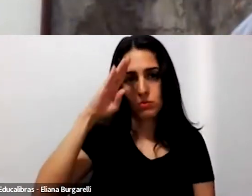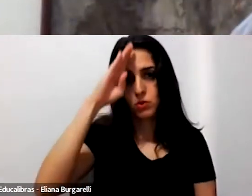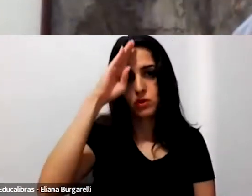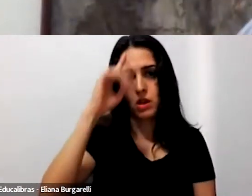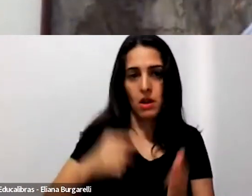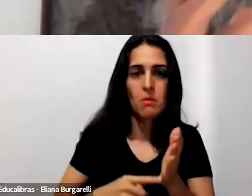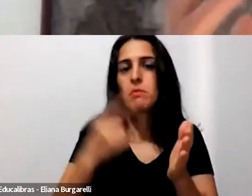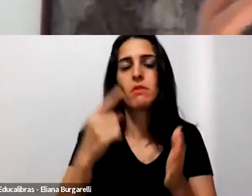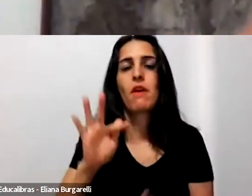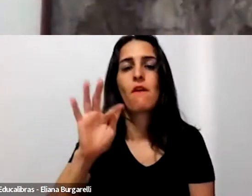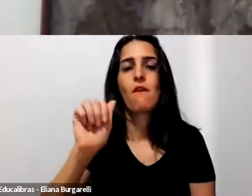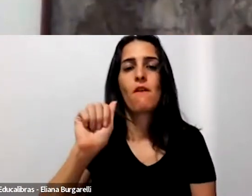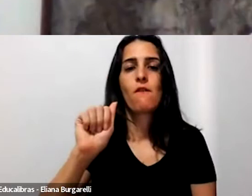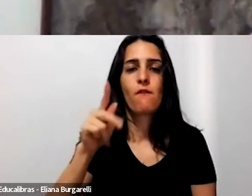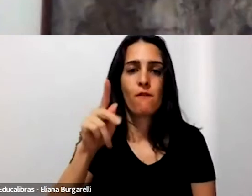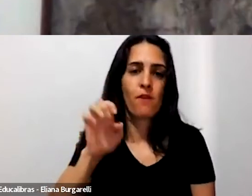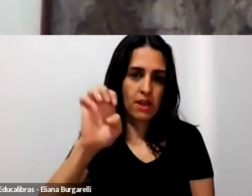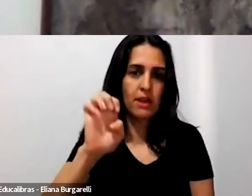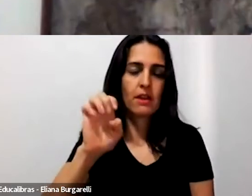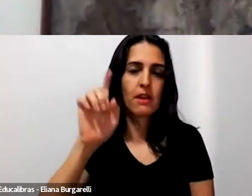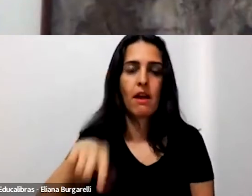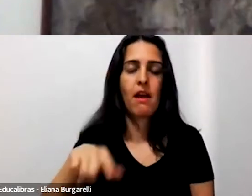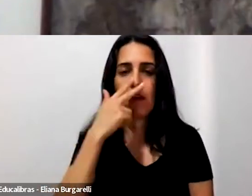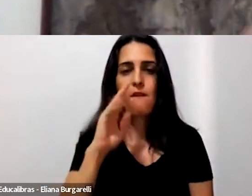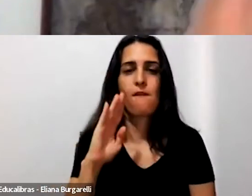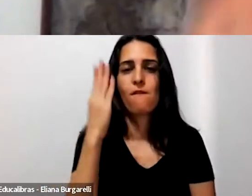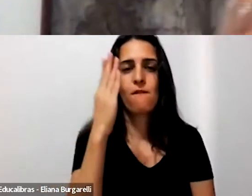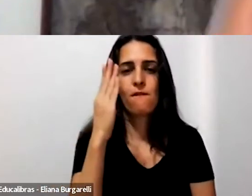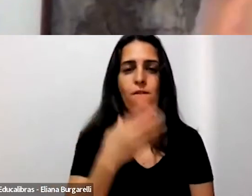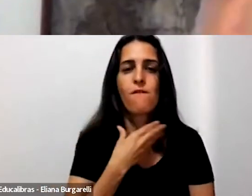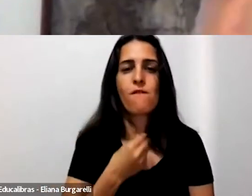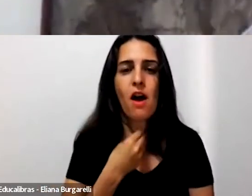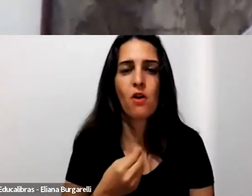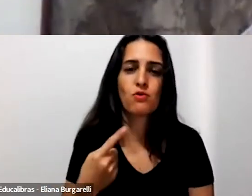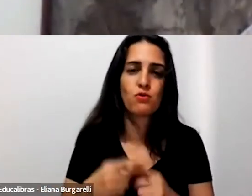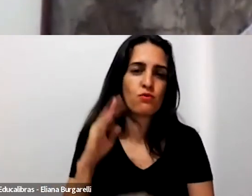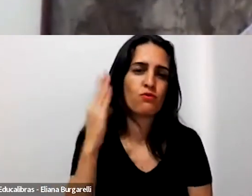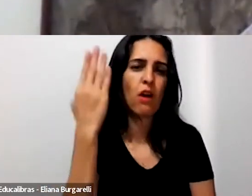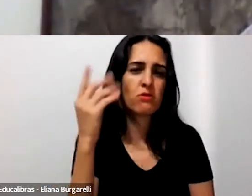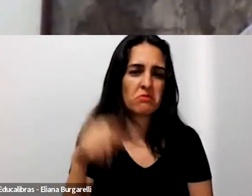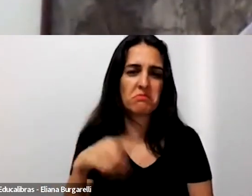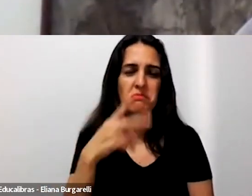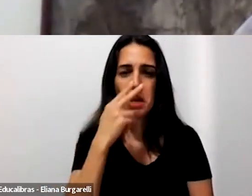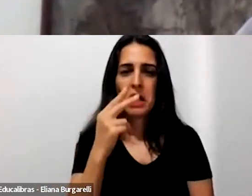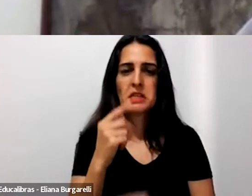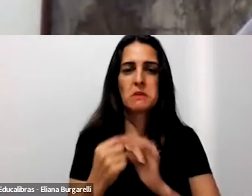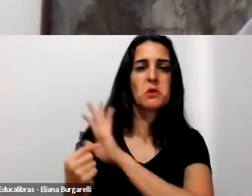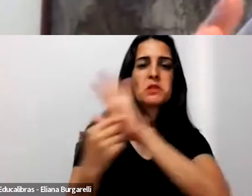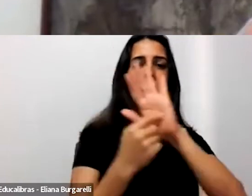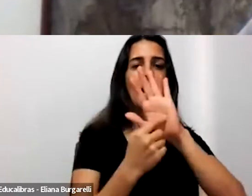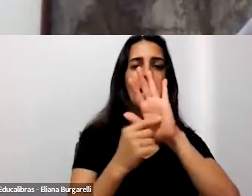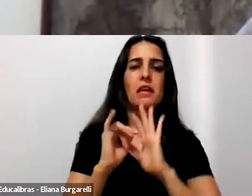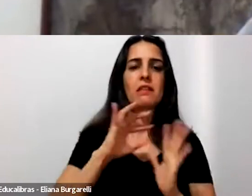fake green, do que é falso, do que é destruição de um lado e querer construir uma imagem internacional